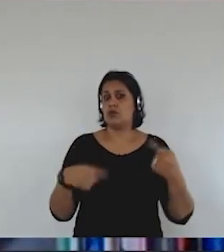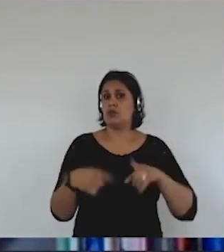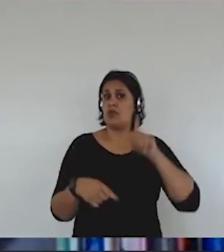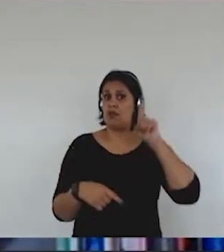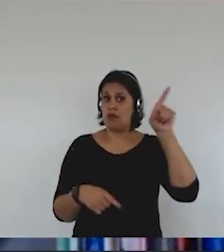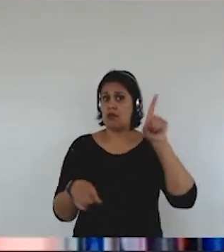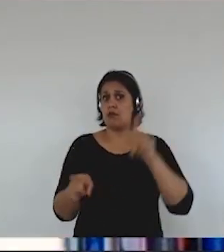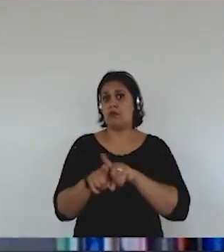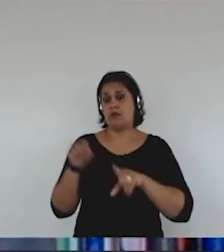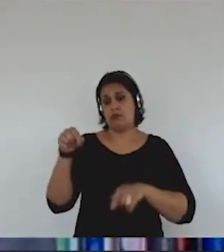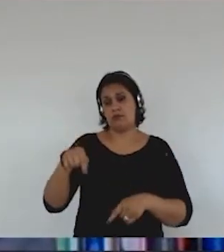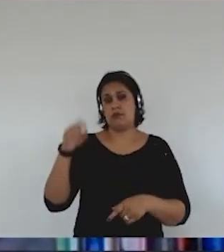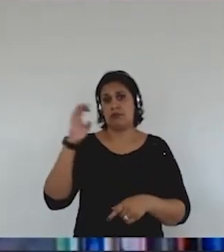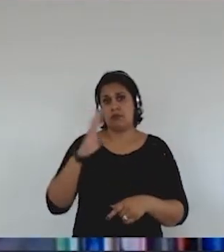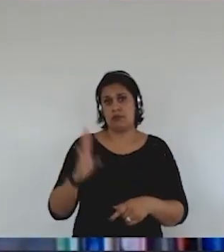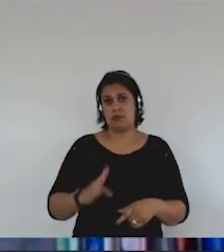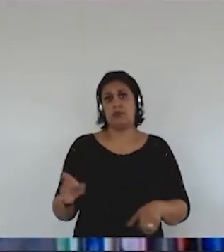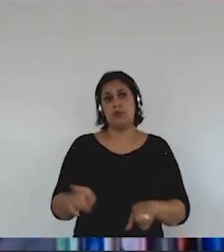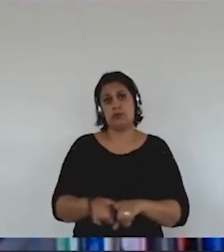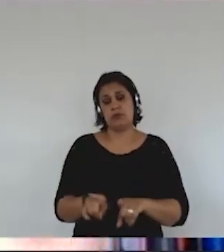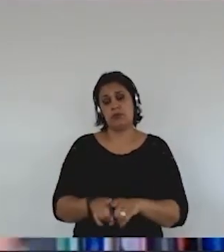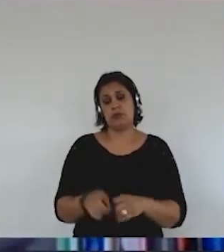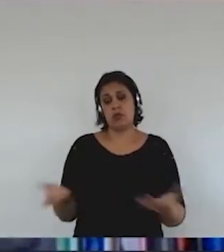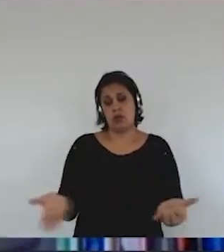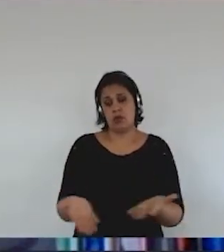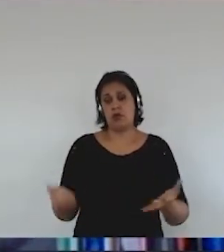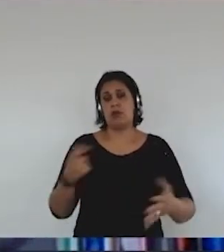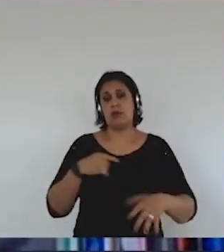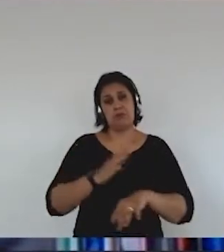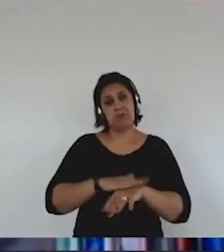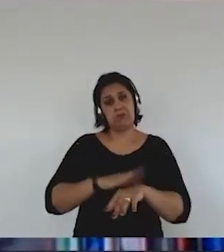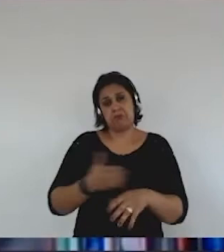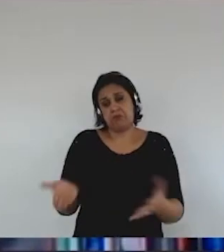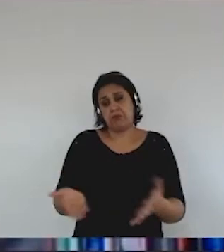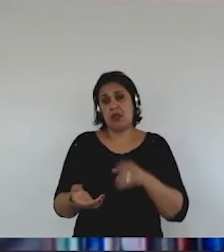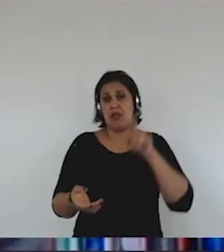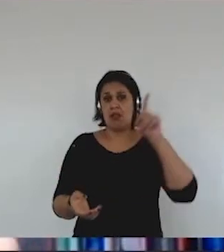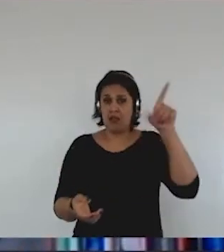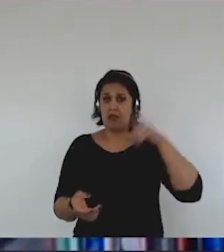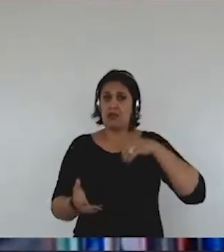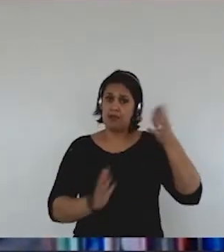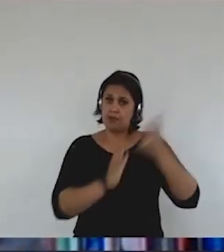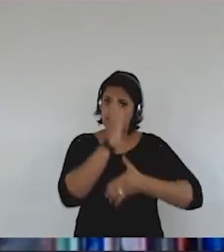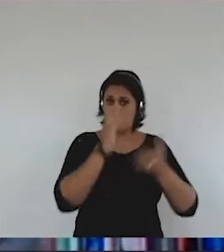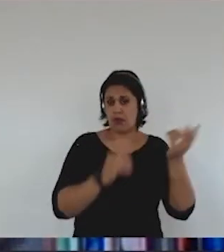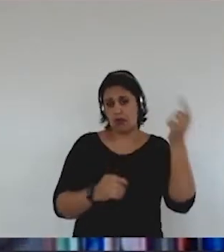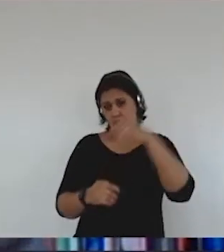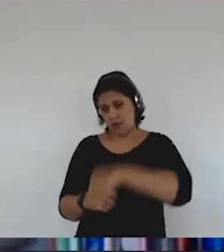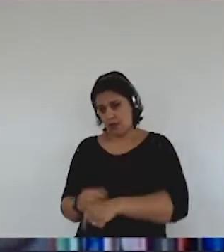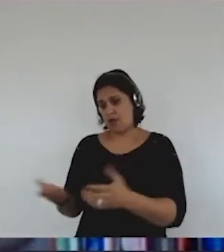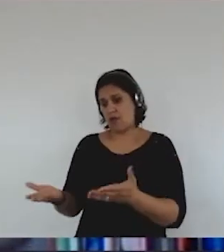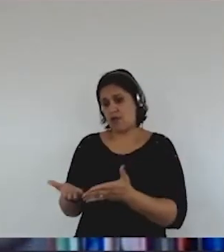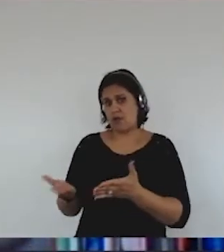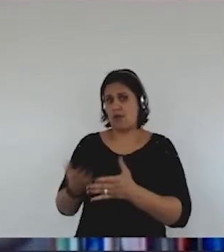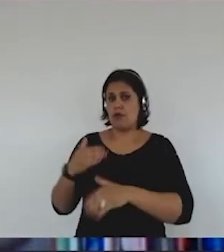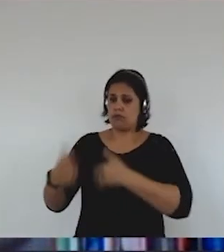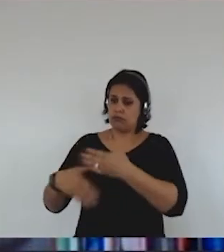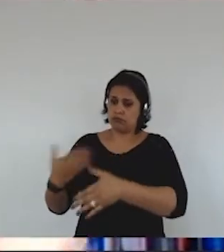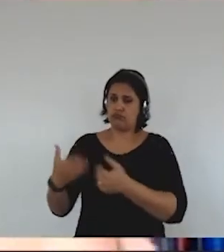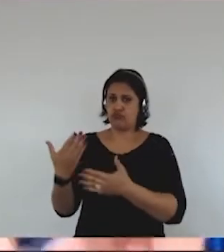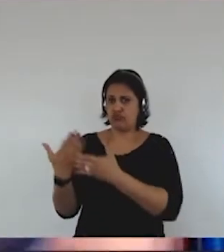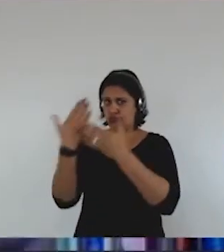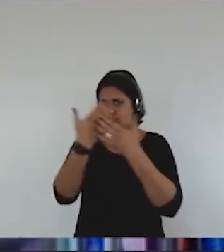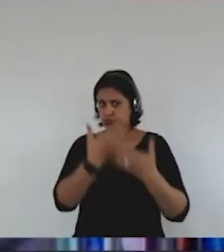agora aqui, por conta de uma questão temporal, o fato de lá ter sido aprovado primeiro e o Brasil ter